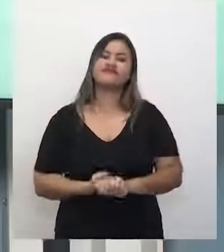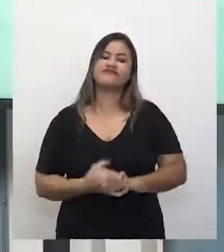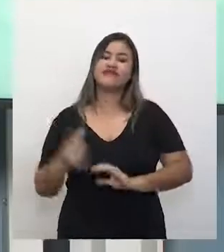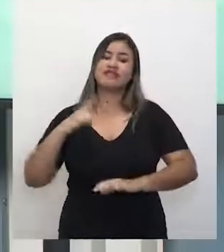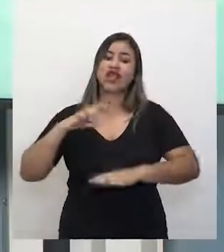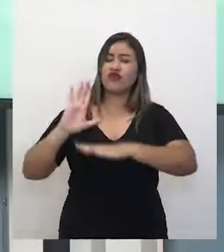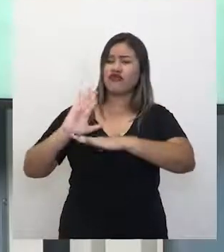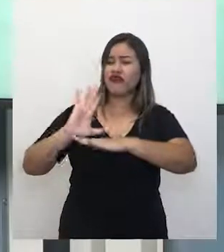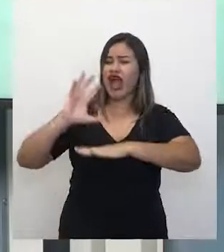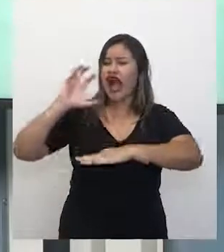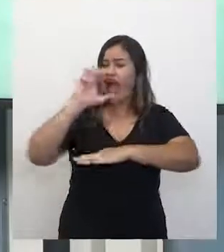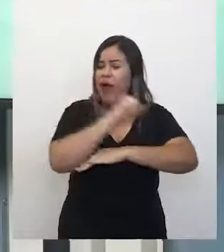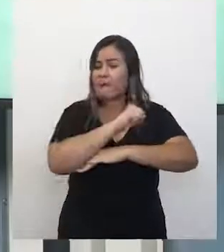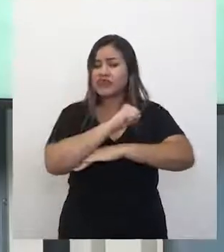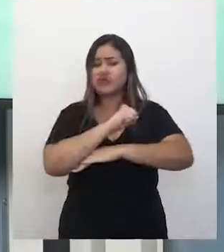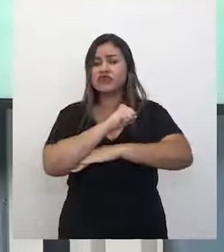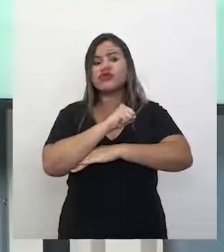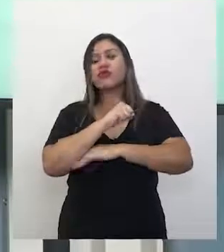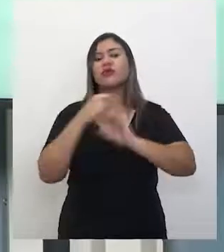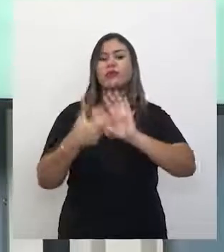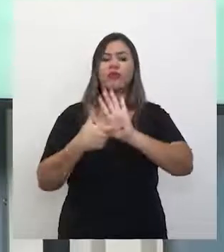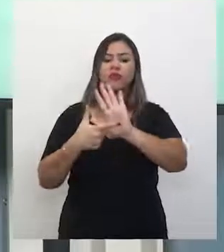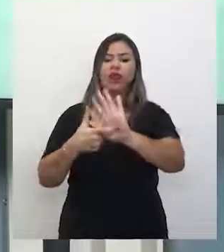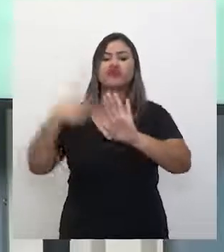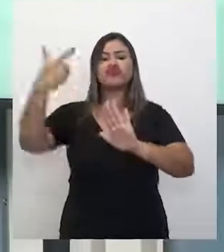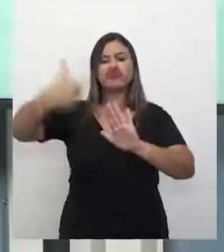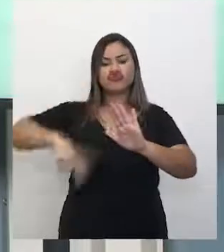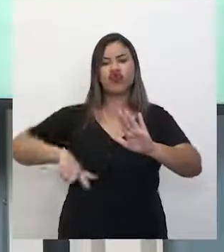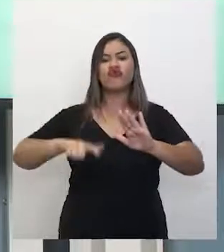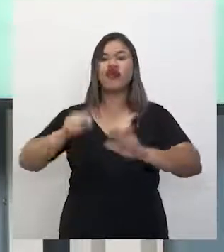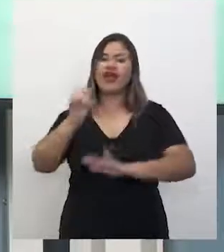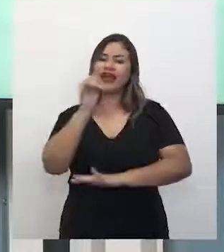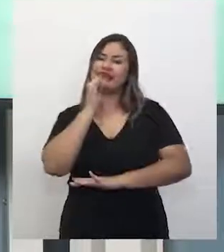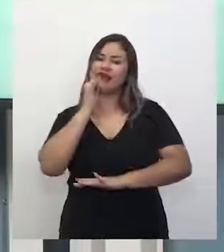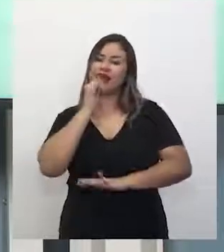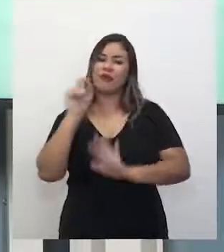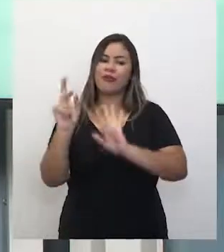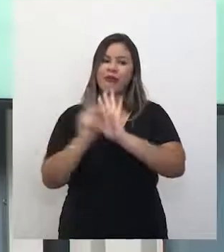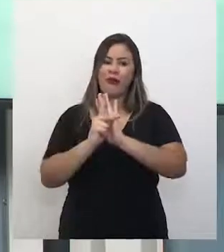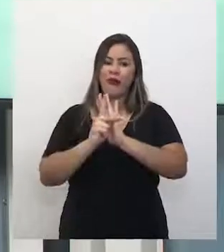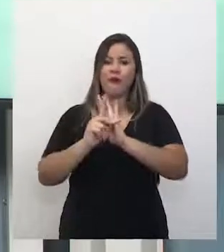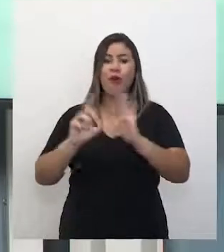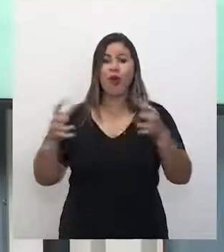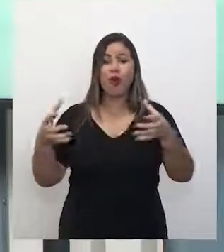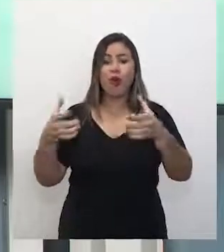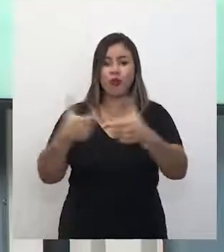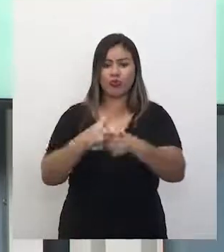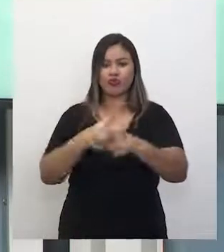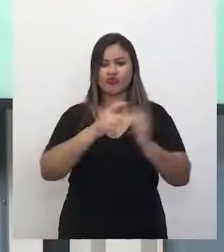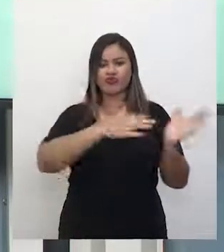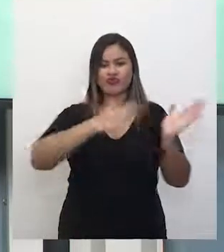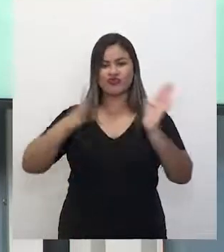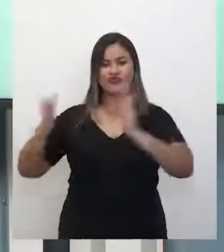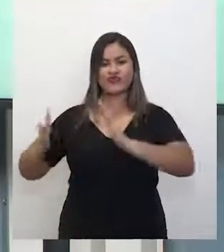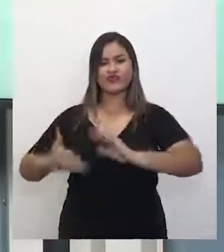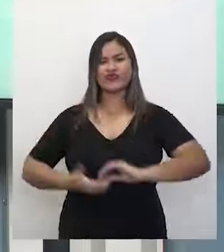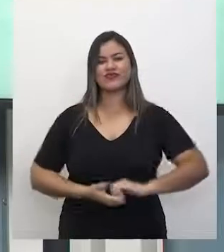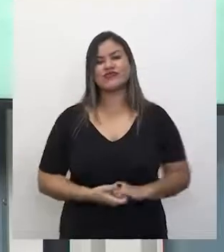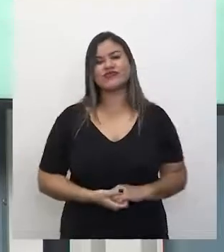videozinho rapidinho para a gente colocar mais um exemplo aqui em relação a essas minorias sociais. Vai passar aí para